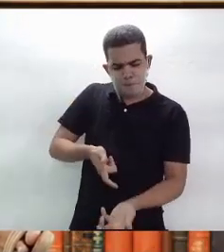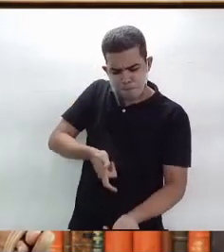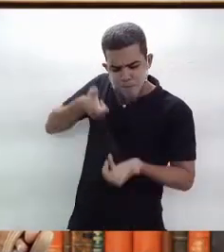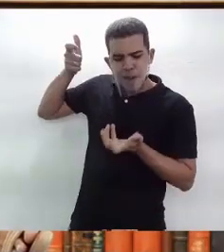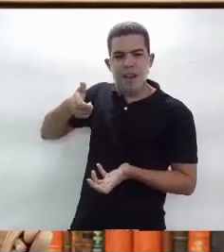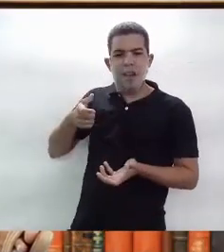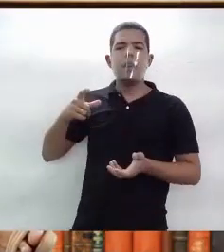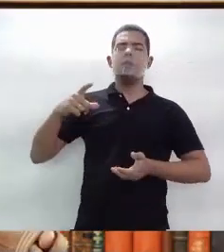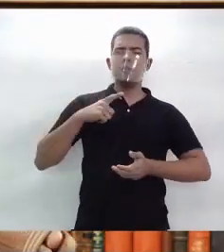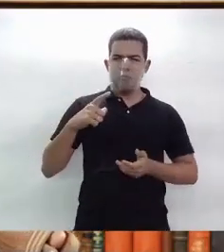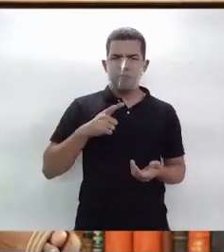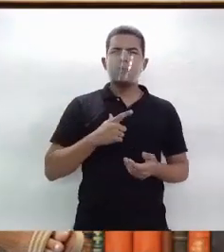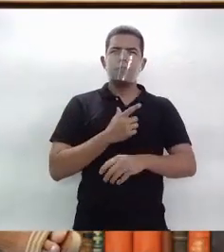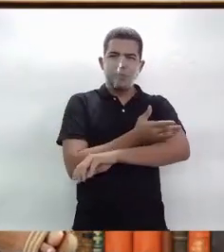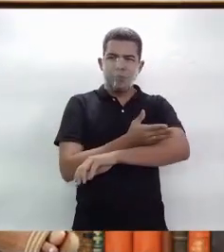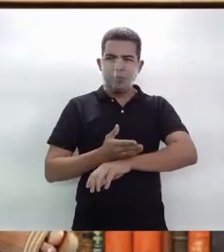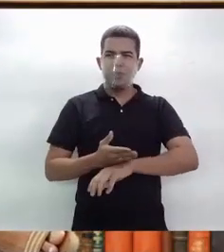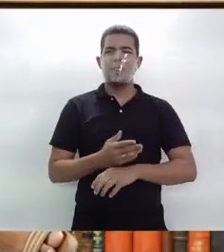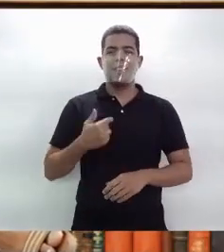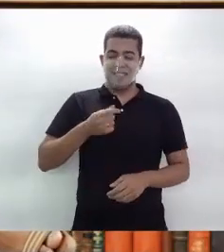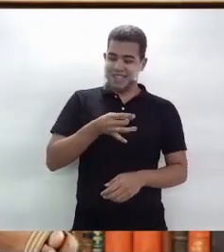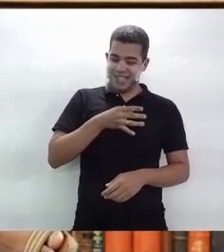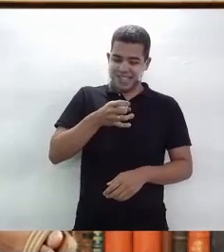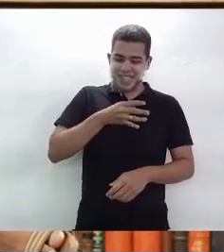de medo, mas tudo bem. Mas tem...